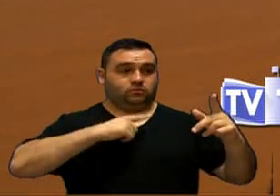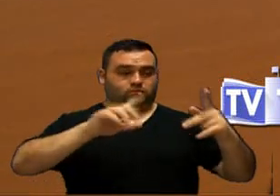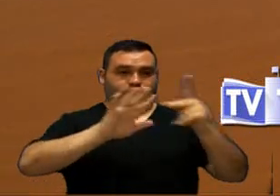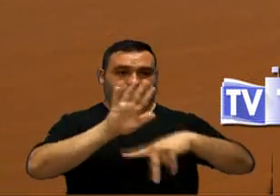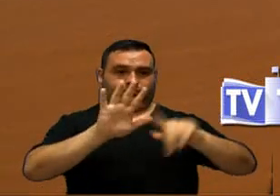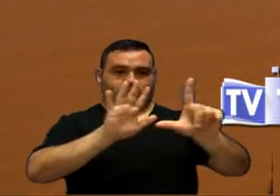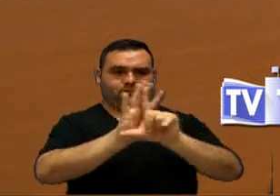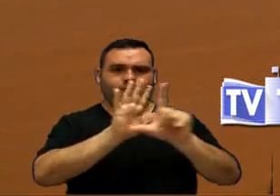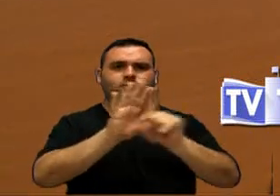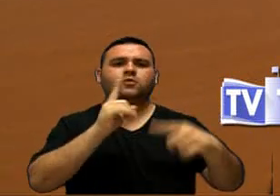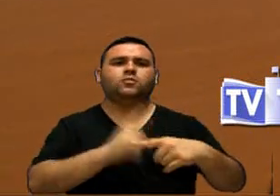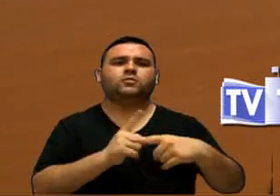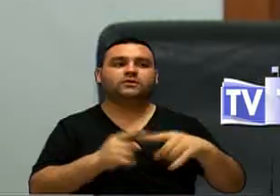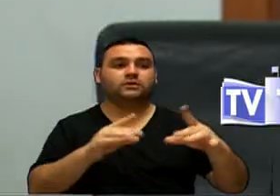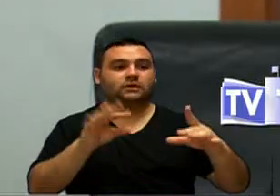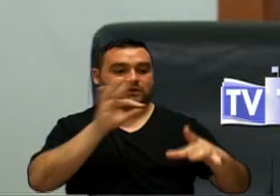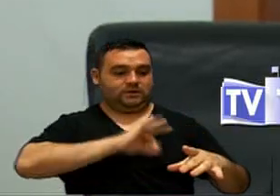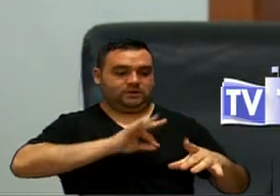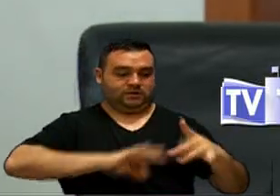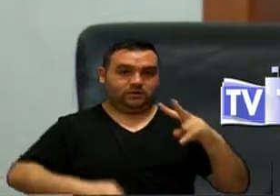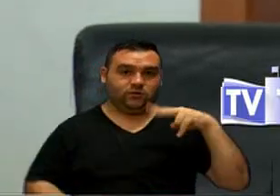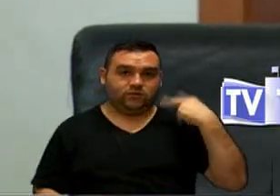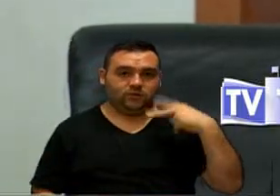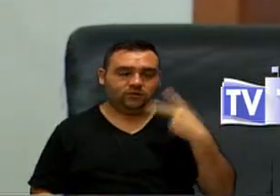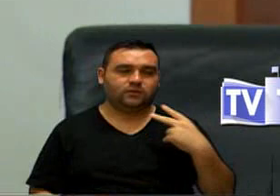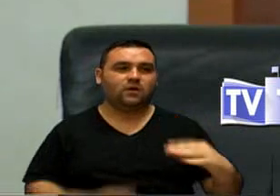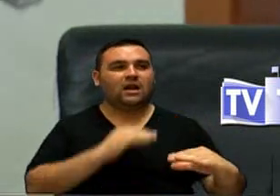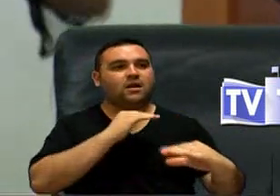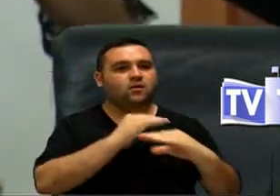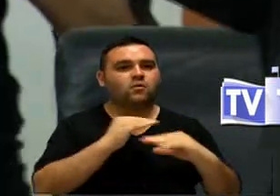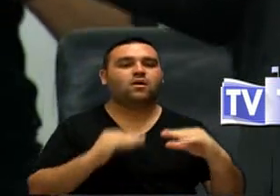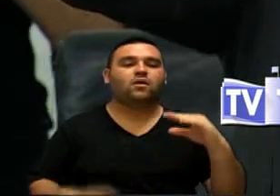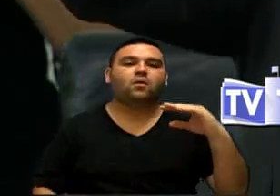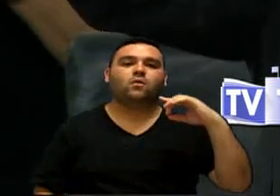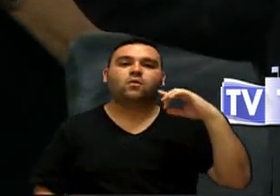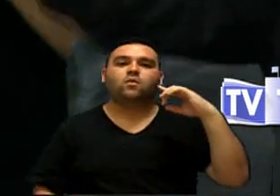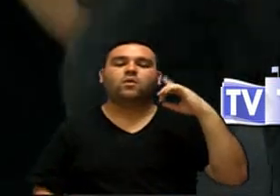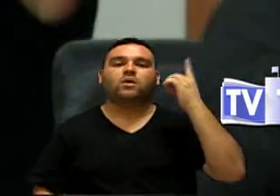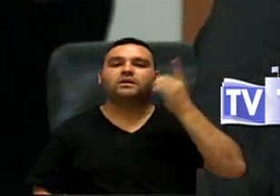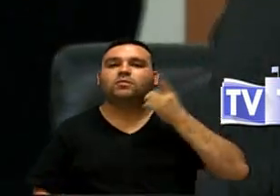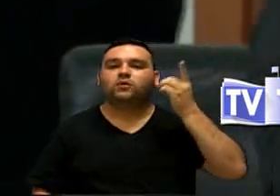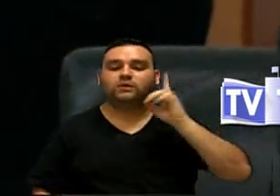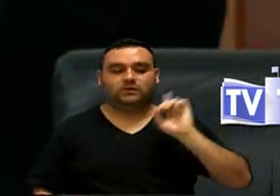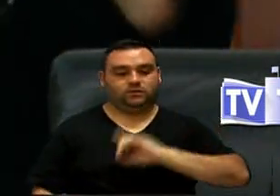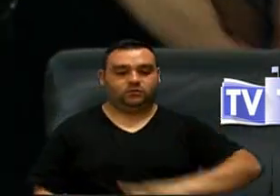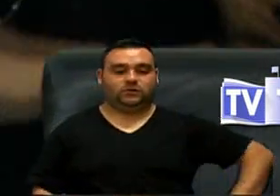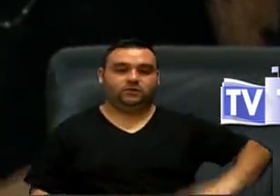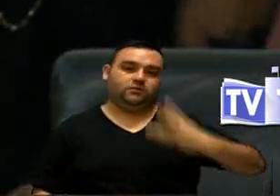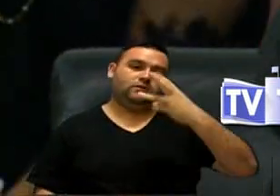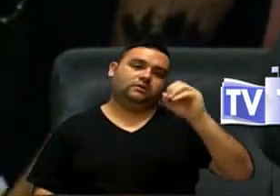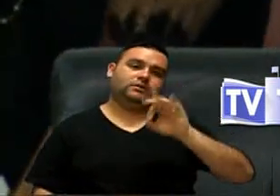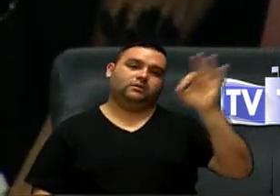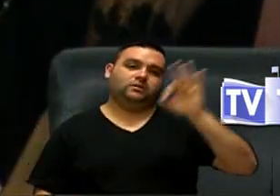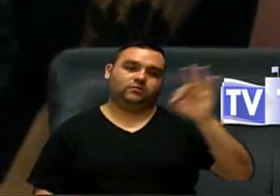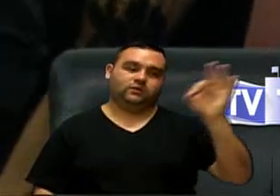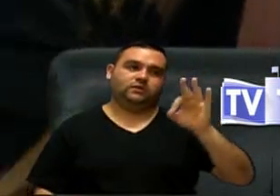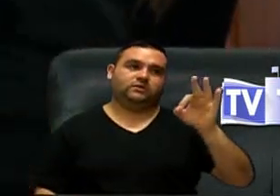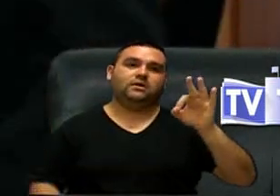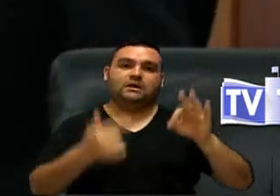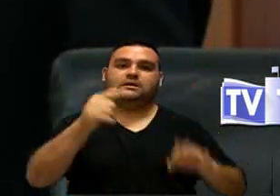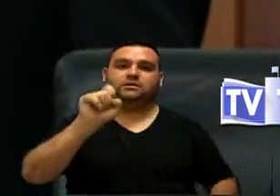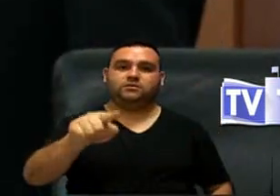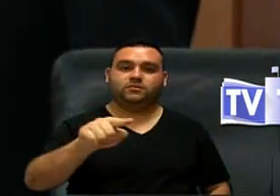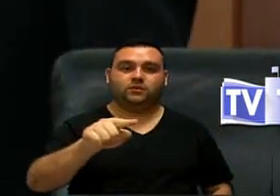lei para atrelar o salário do vereador ao salário do deputado estadual. 30%, o salário do vereador vai ser 7